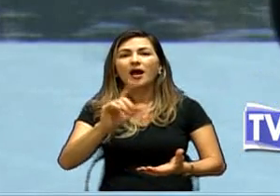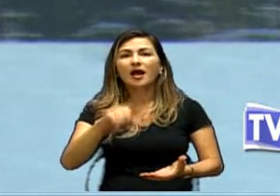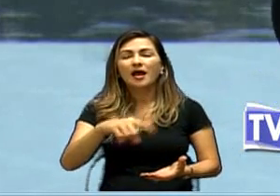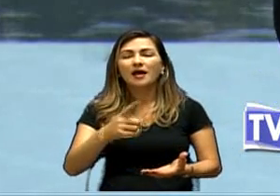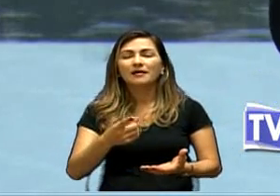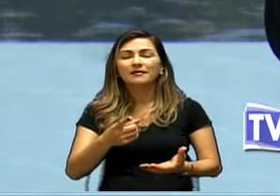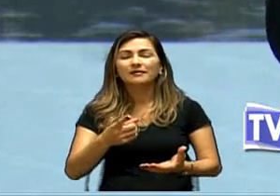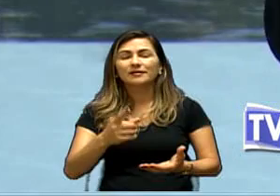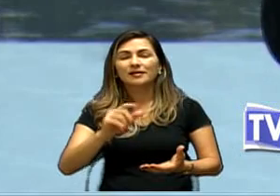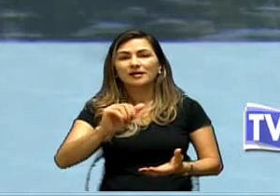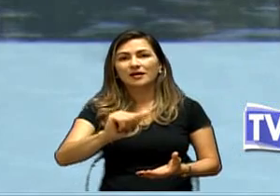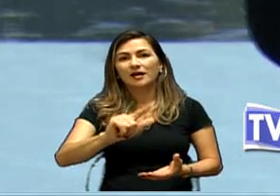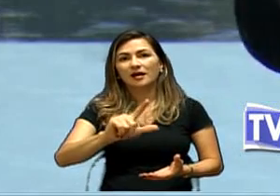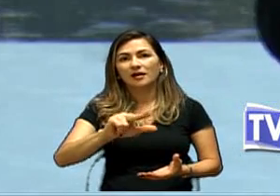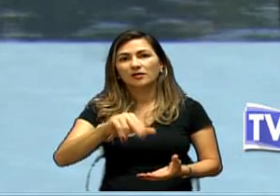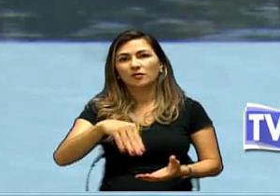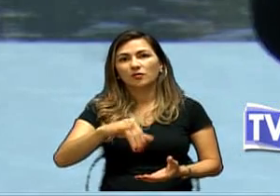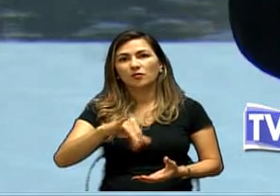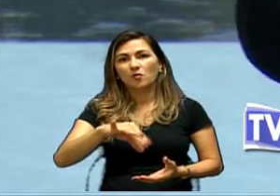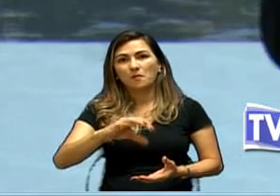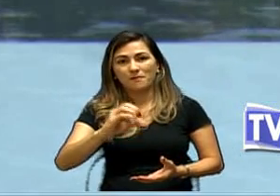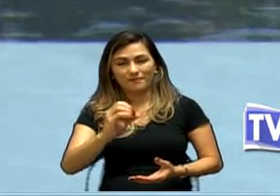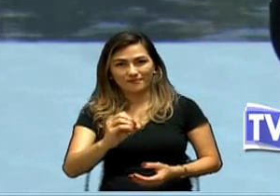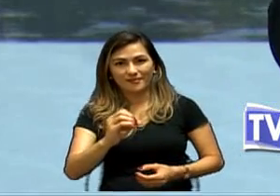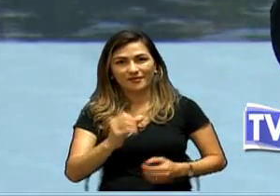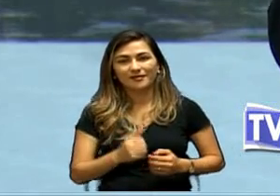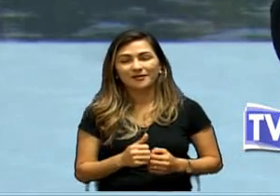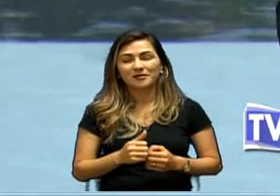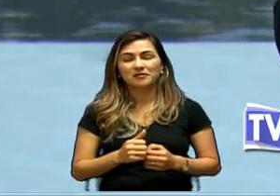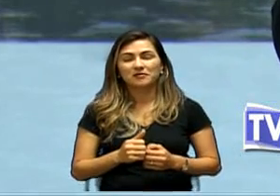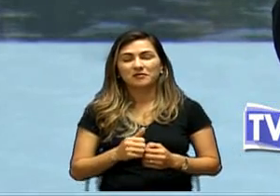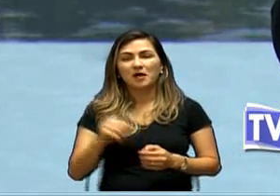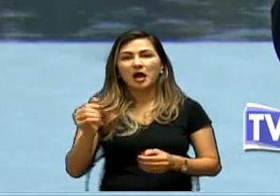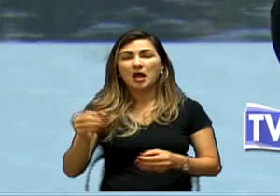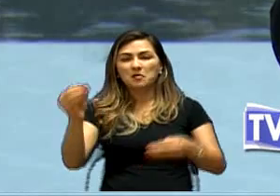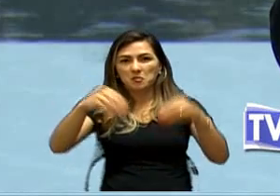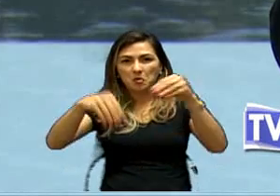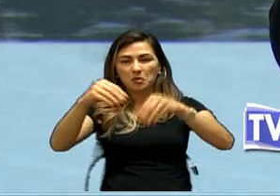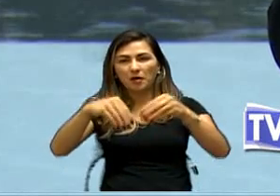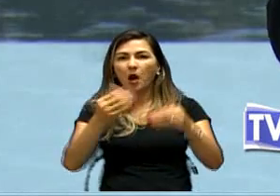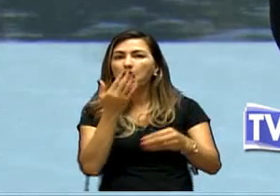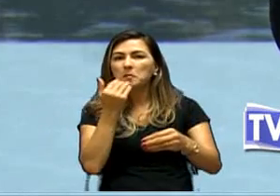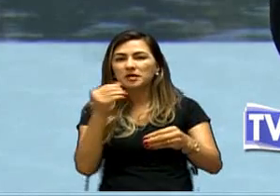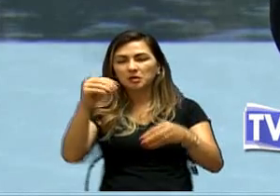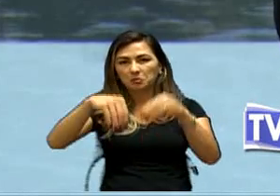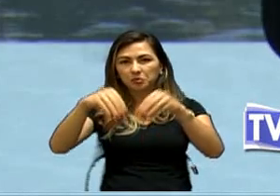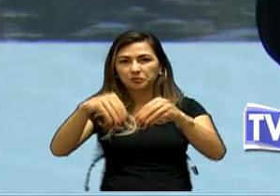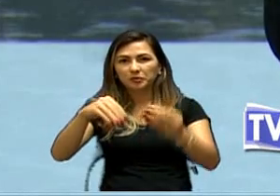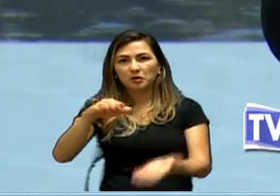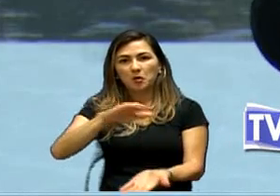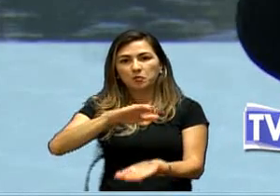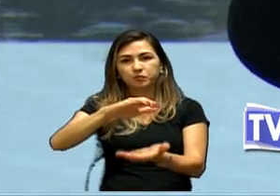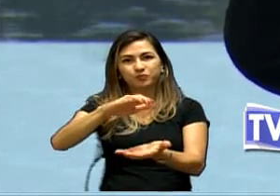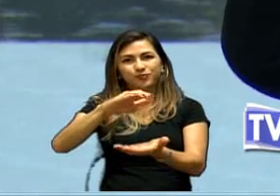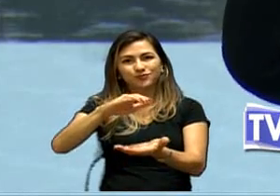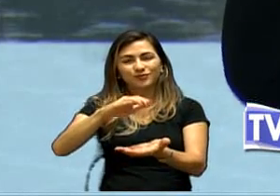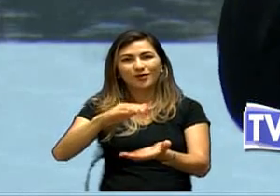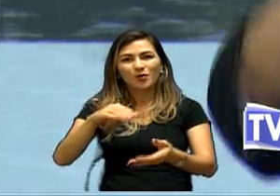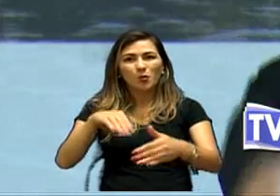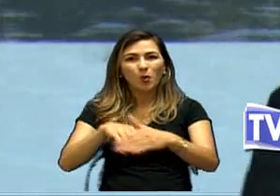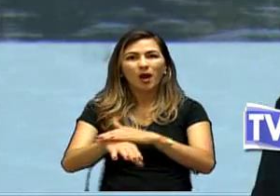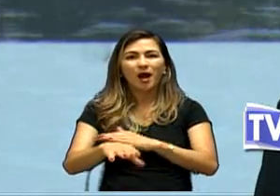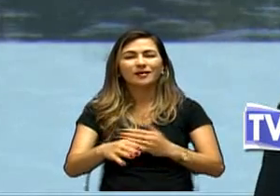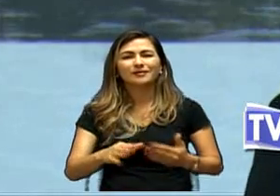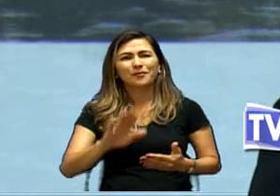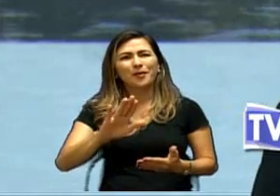vamos dizer assim, produto mesmo que se usava para fazer ou para guardar produtos de alimentação, que era só de alumínio, que consumia